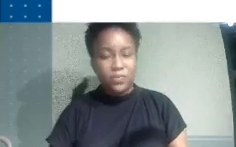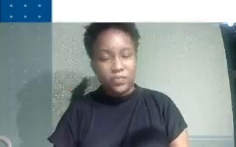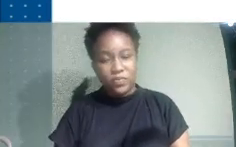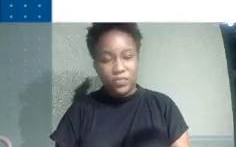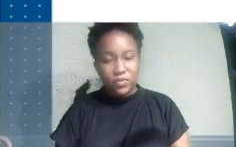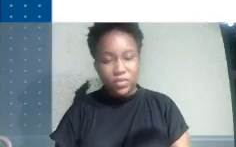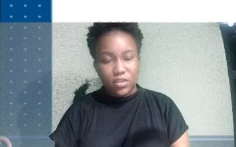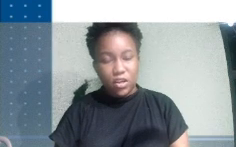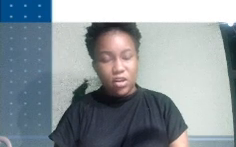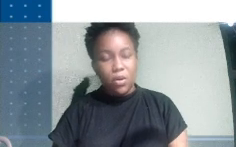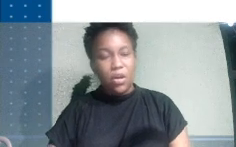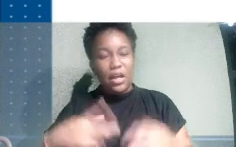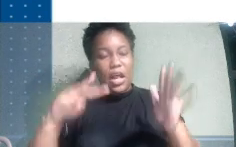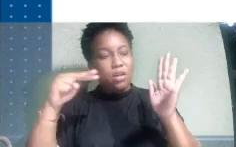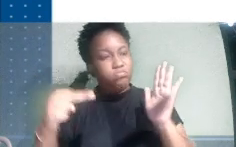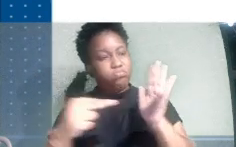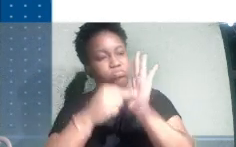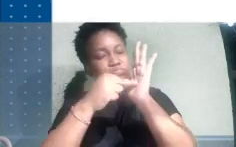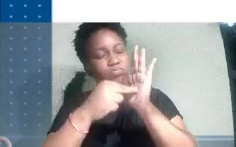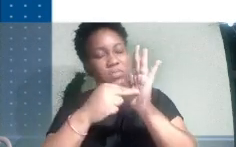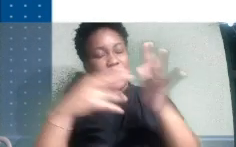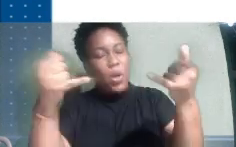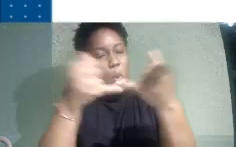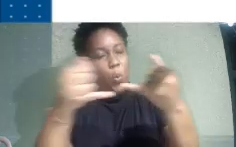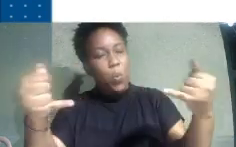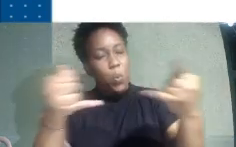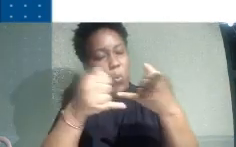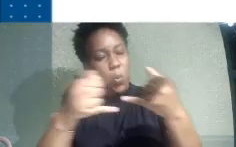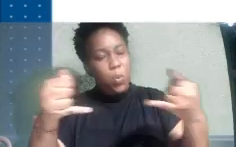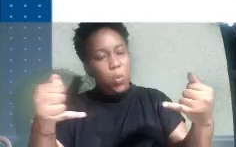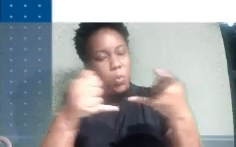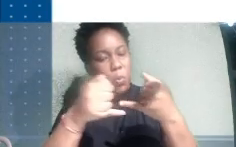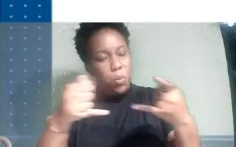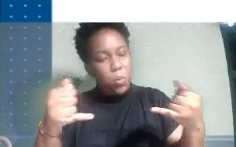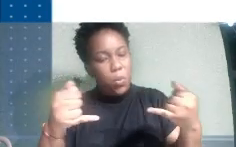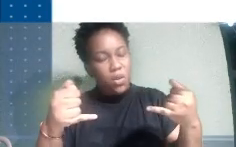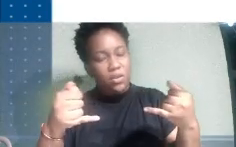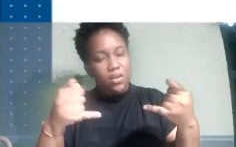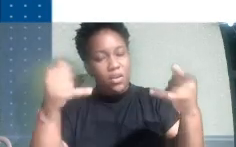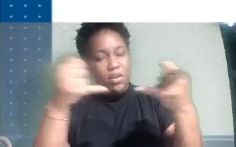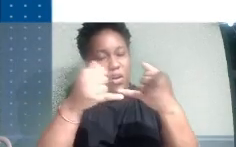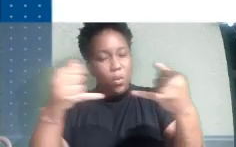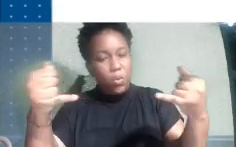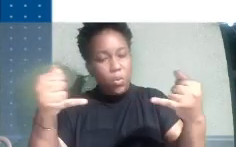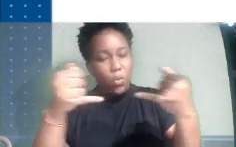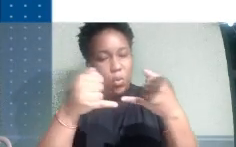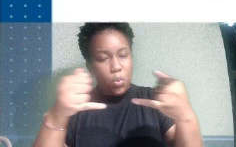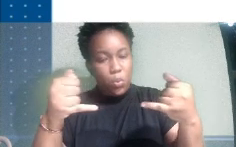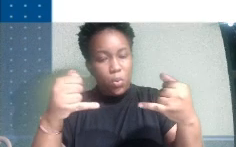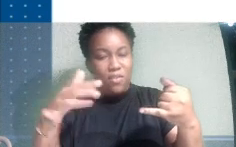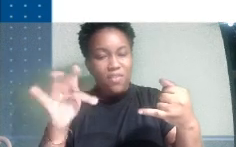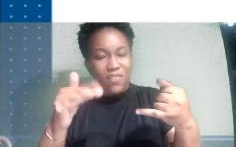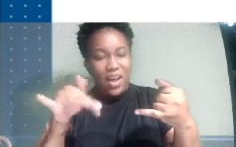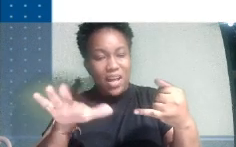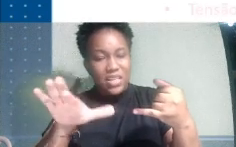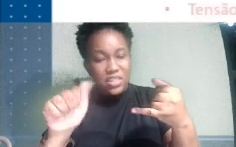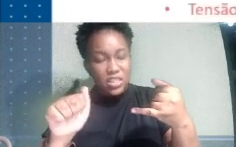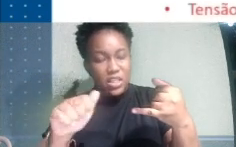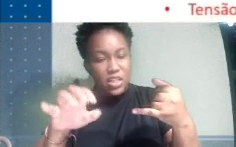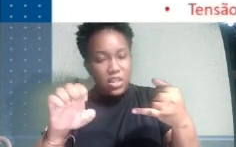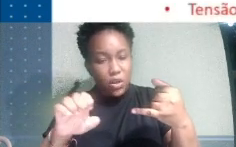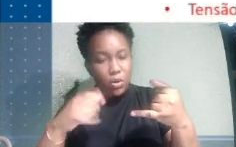for bifásica, a gente vai ter uma ligação feita em 3 fios. 2 fases e um neutro.